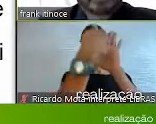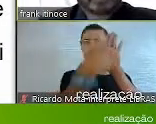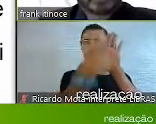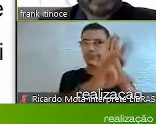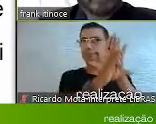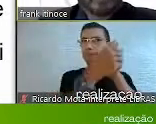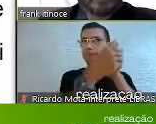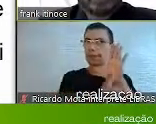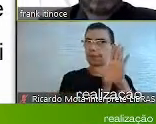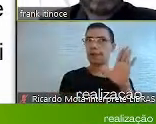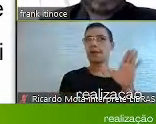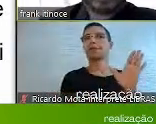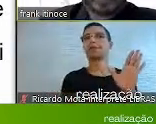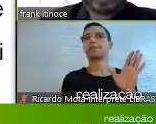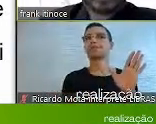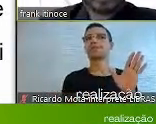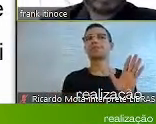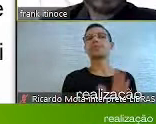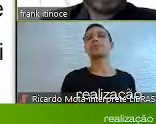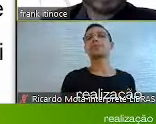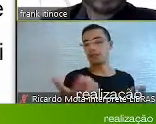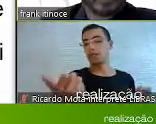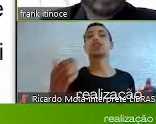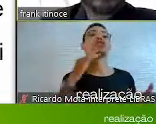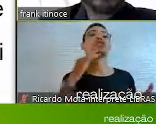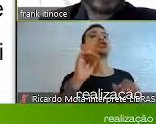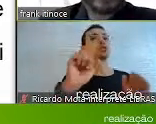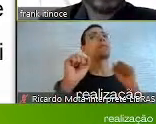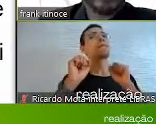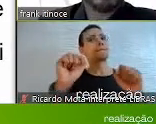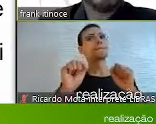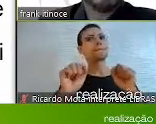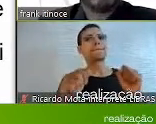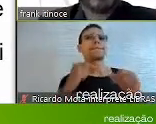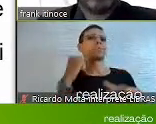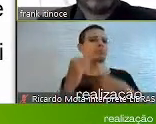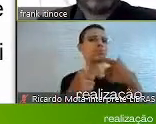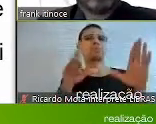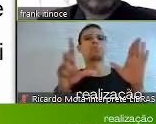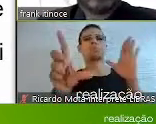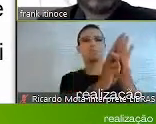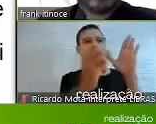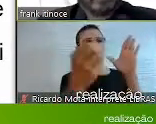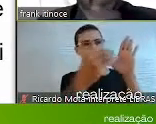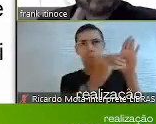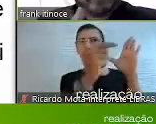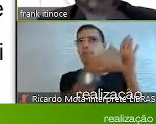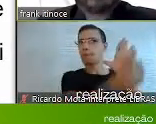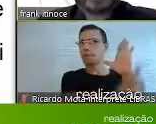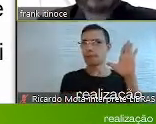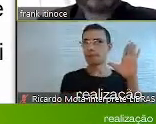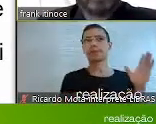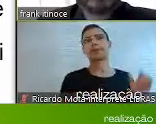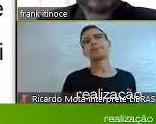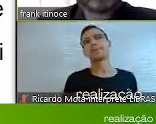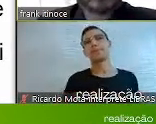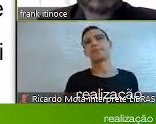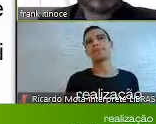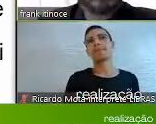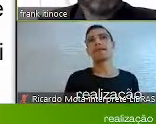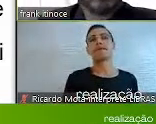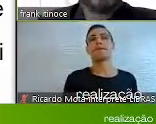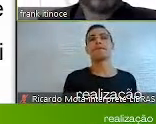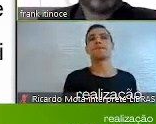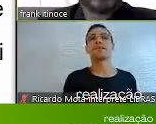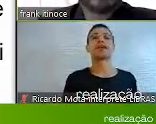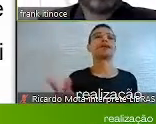A gente só deve executar atividades que estão previstas em lei, né? E a lei principal no estado de